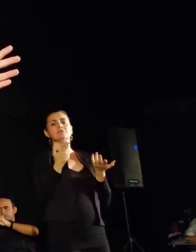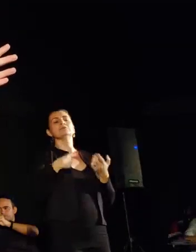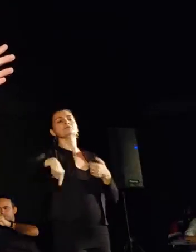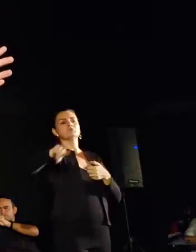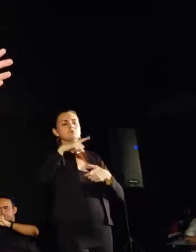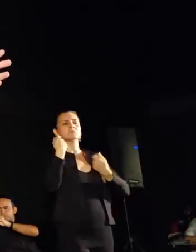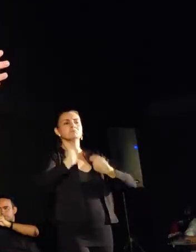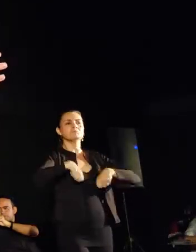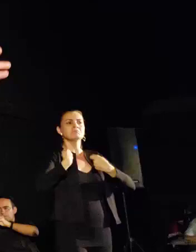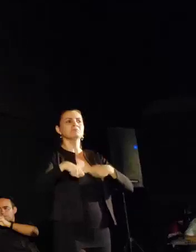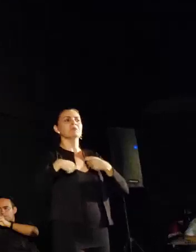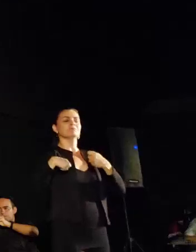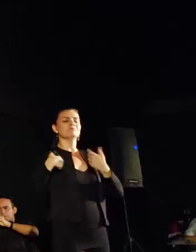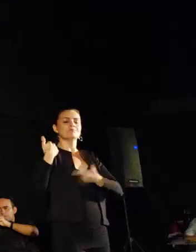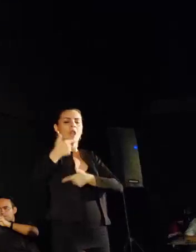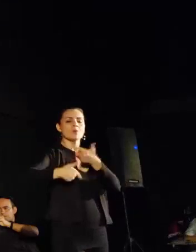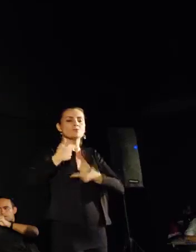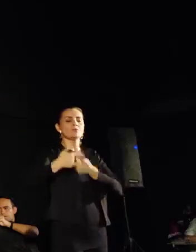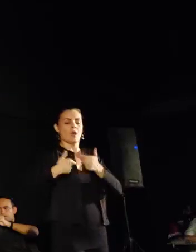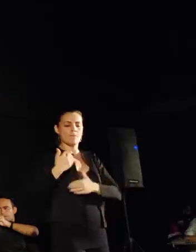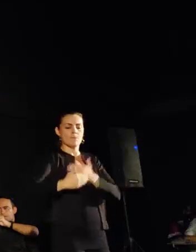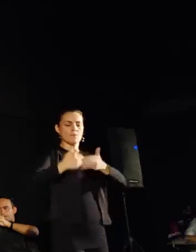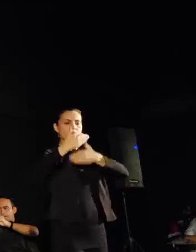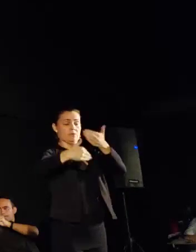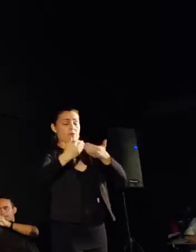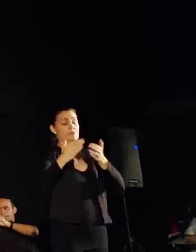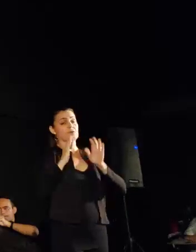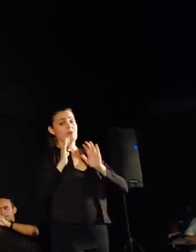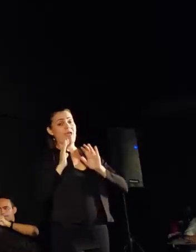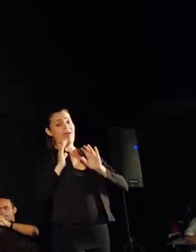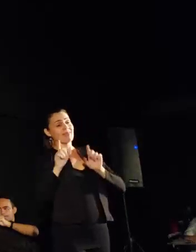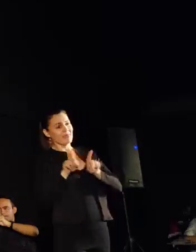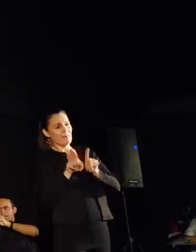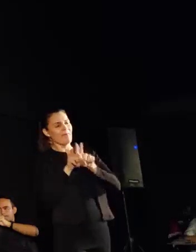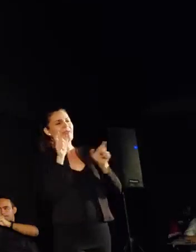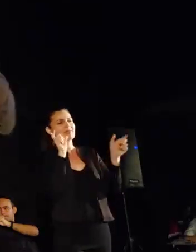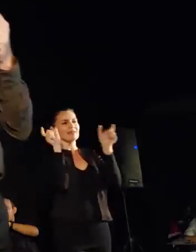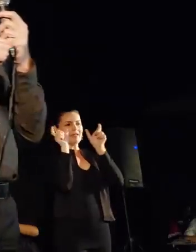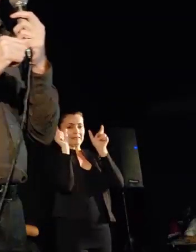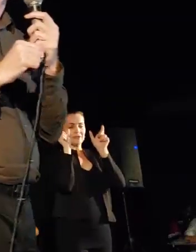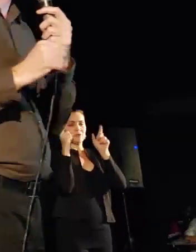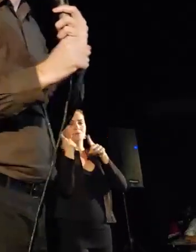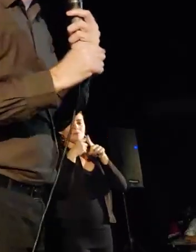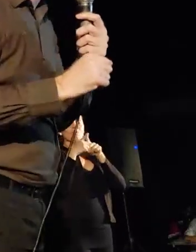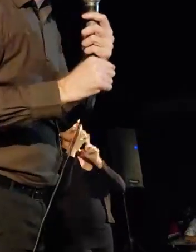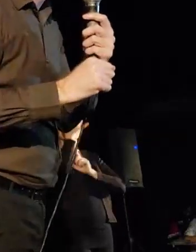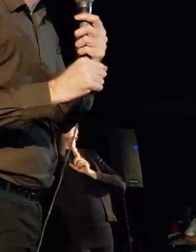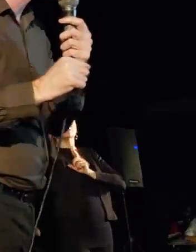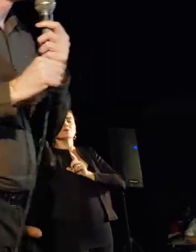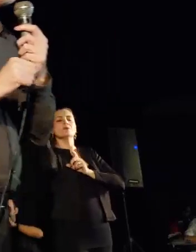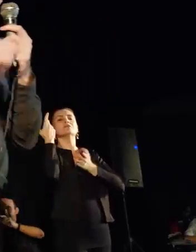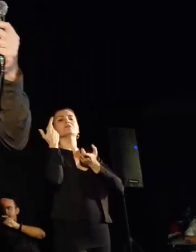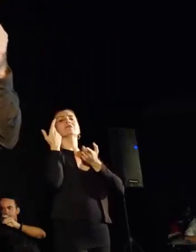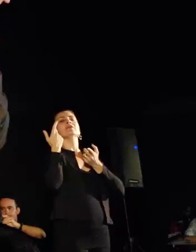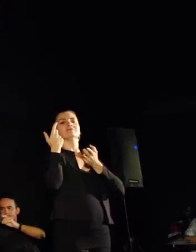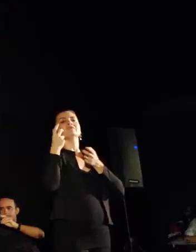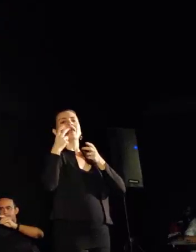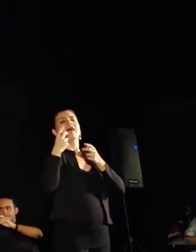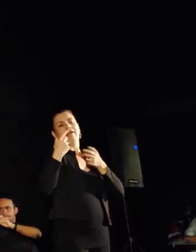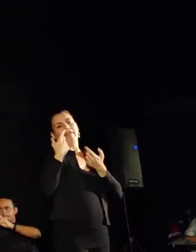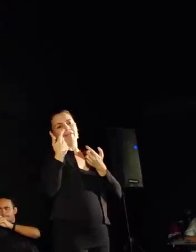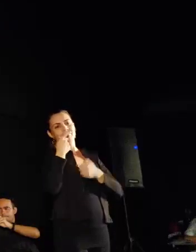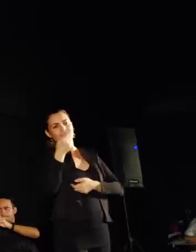processo. E é muito interessante, porque, por exemplo, aqueles que falam contra a corrupção do Estado brasileiro, eles